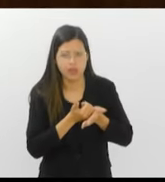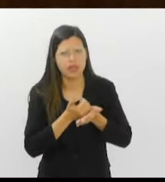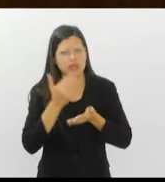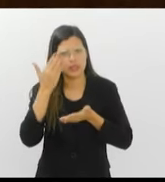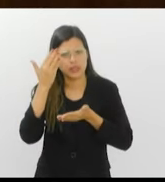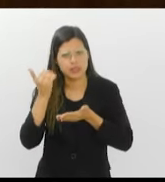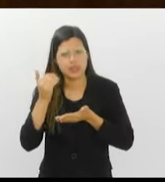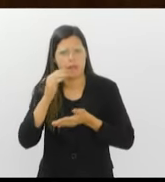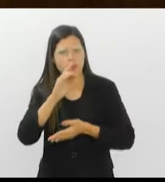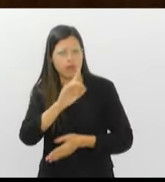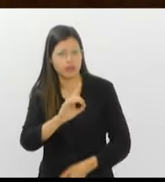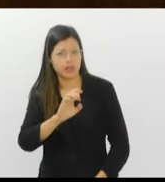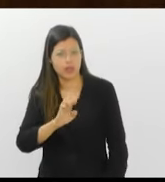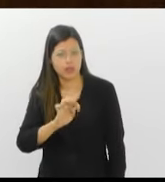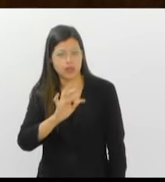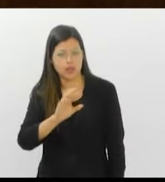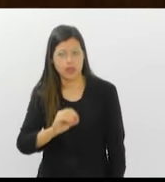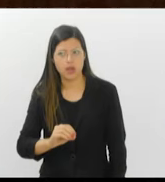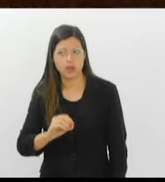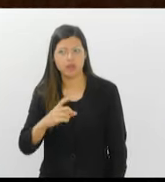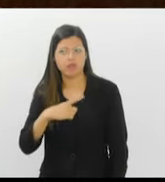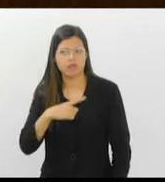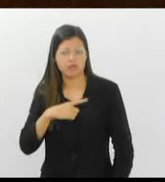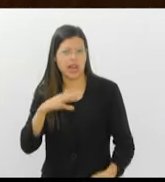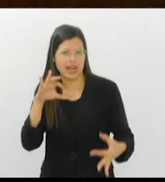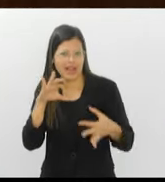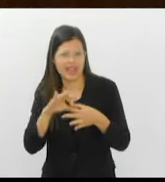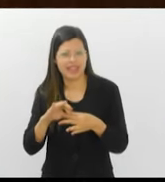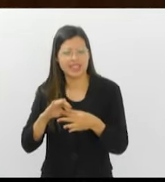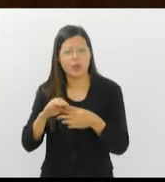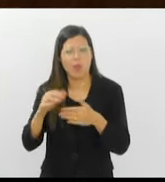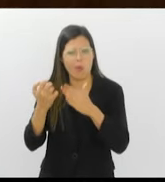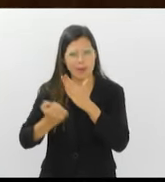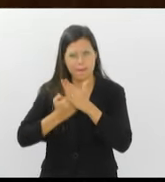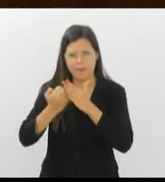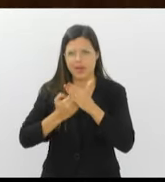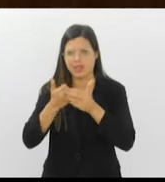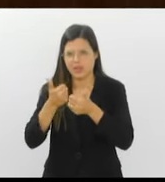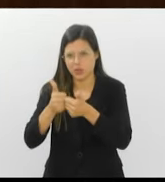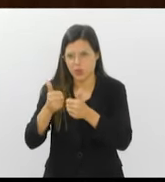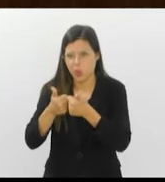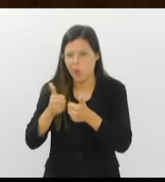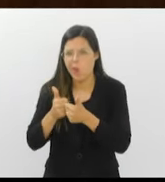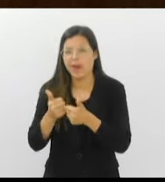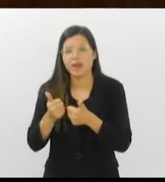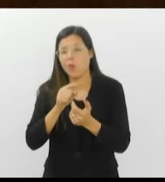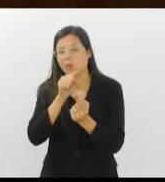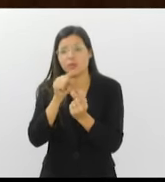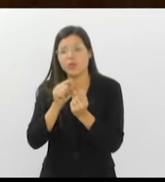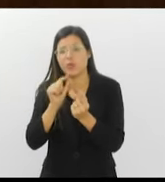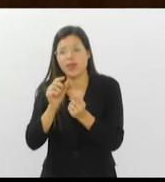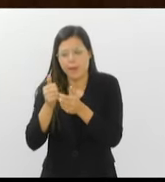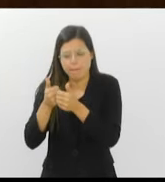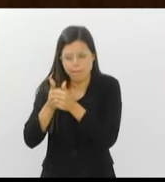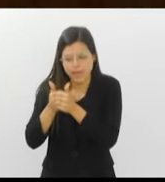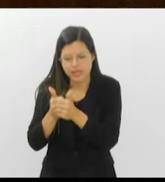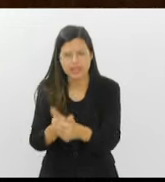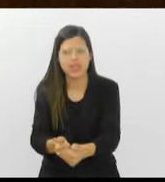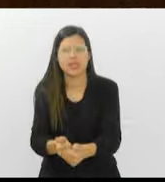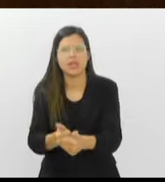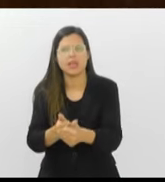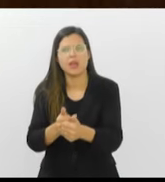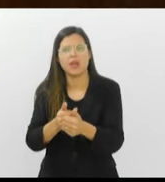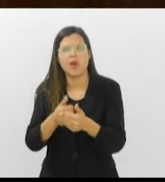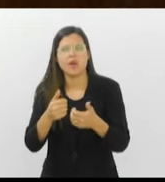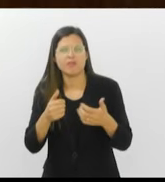relações e faz lobby com as empresas de ônibus para perseguir, né, os motoristas de aplicativos,